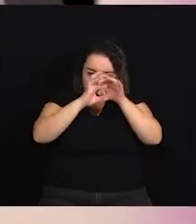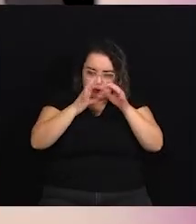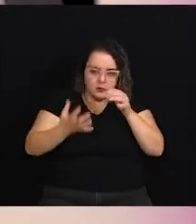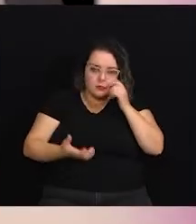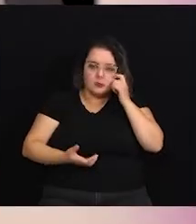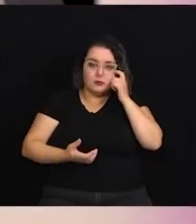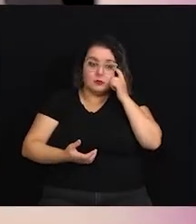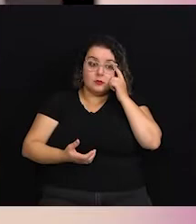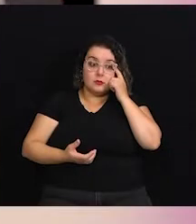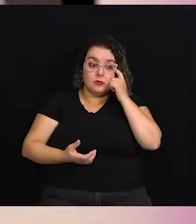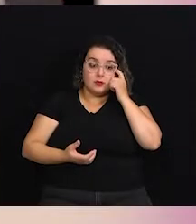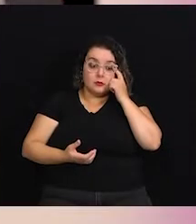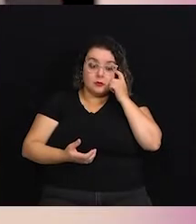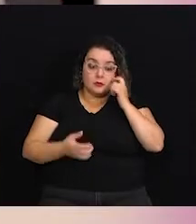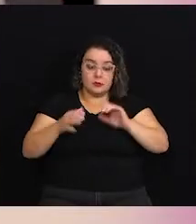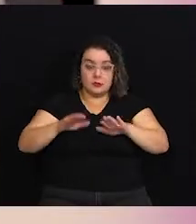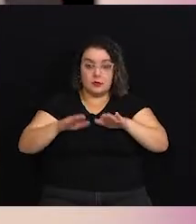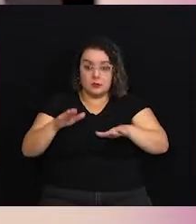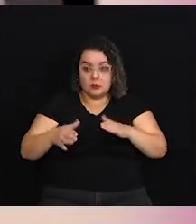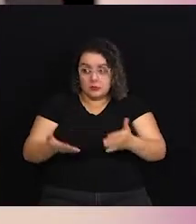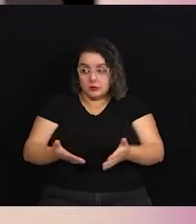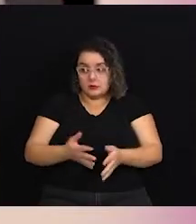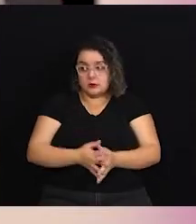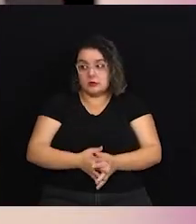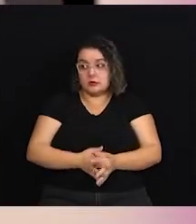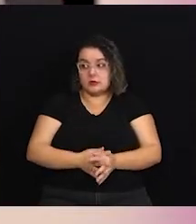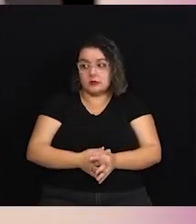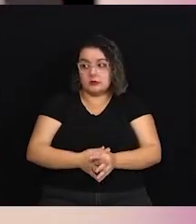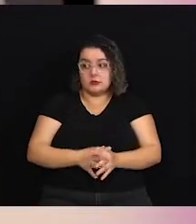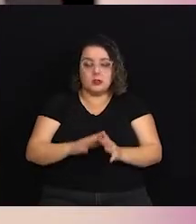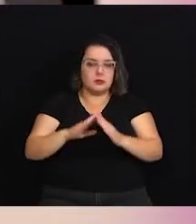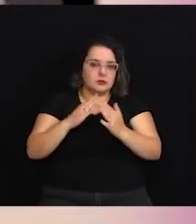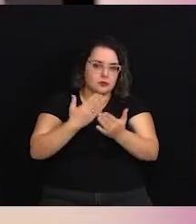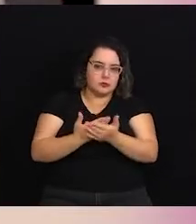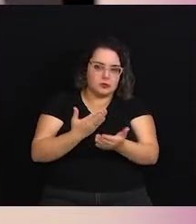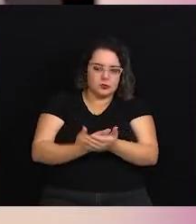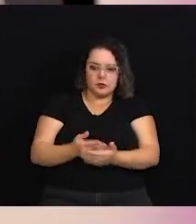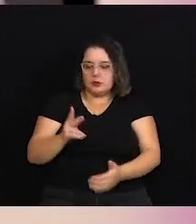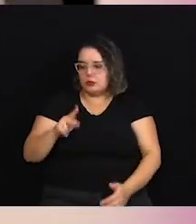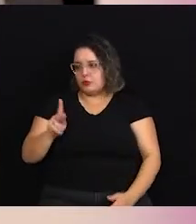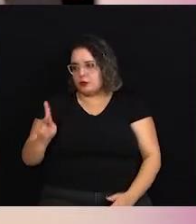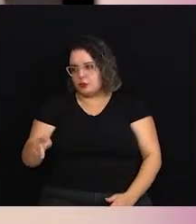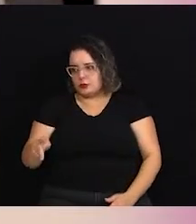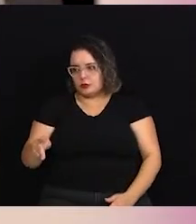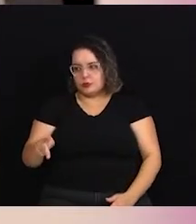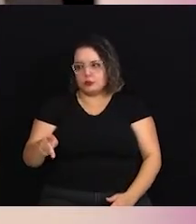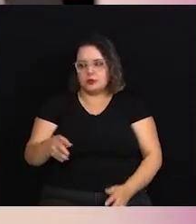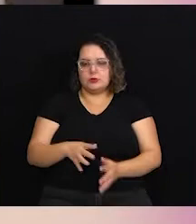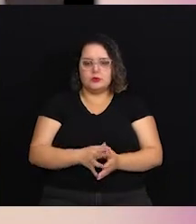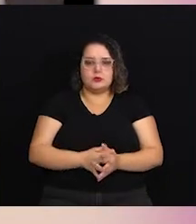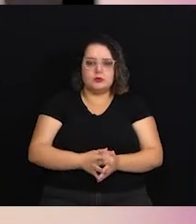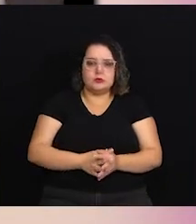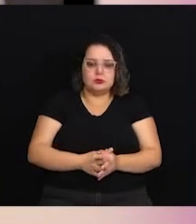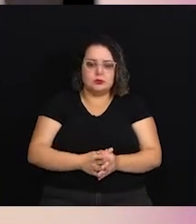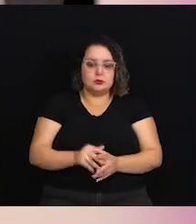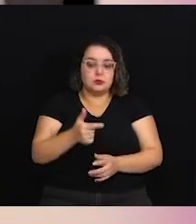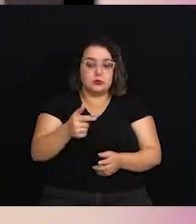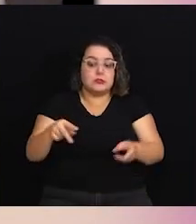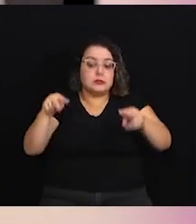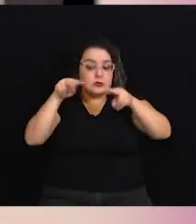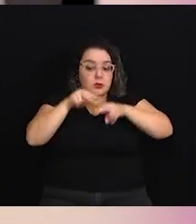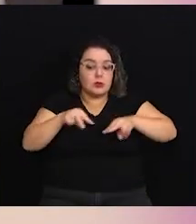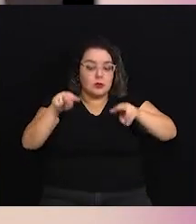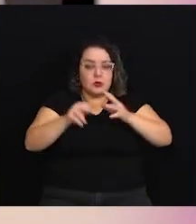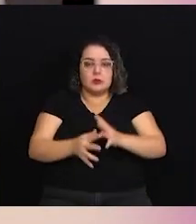então é muitas vezes a as escolas é por isso que não né não não tenha esse